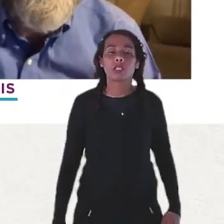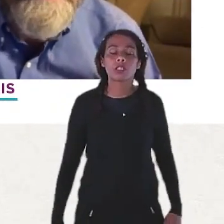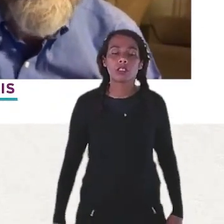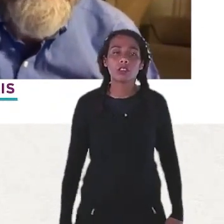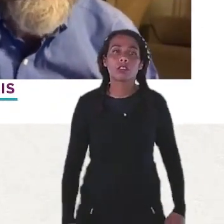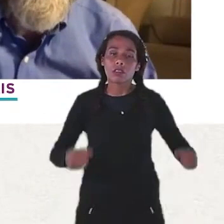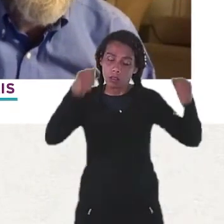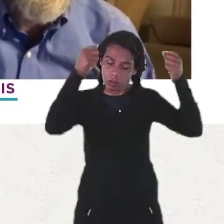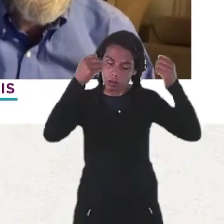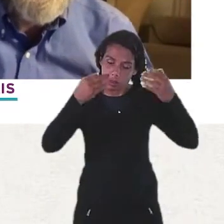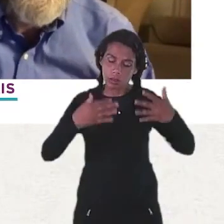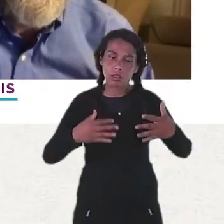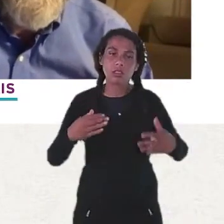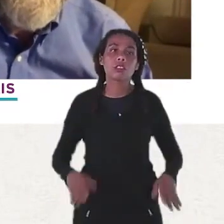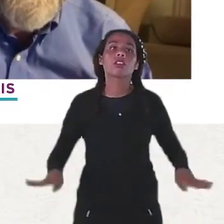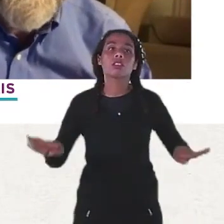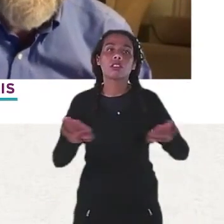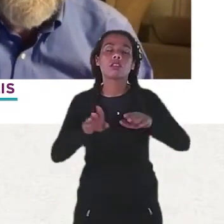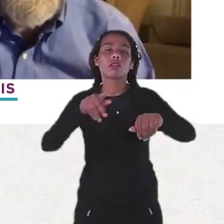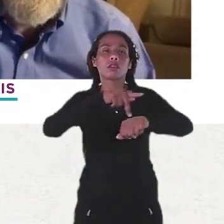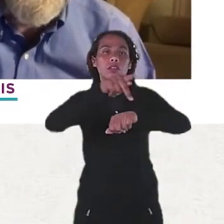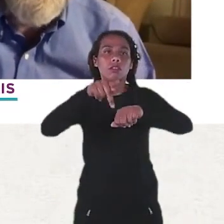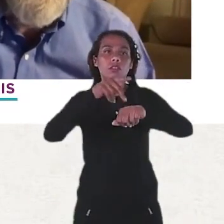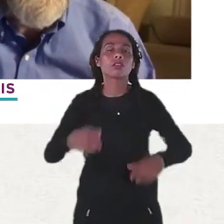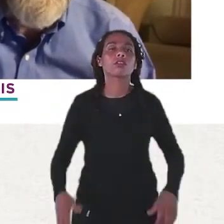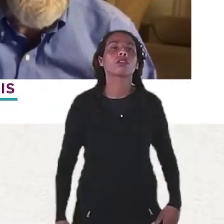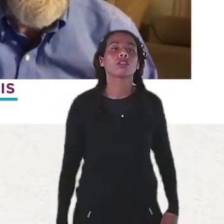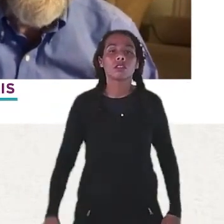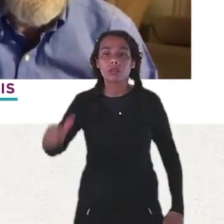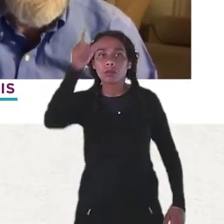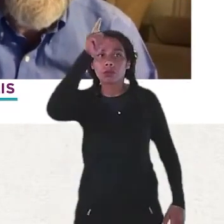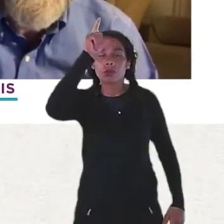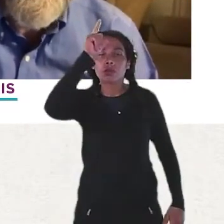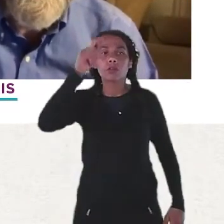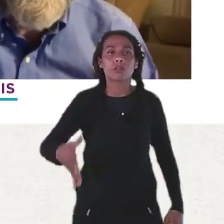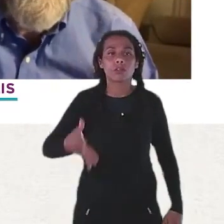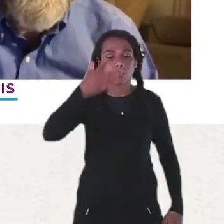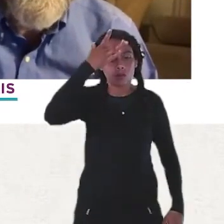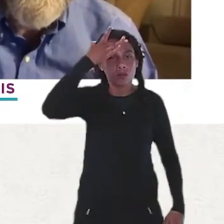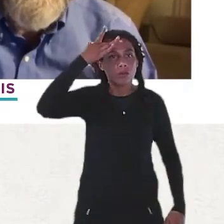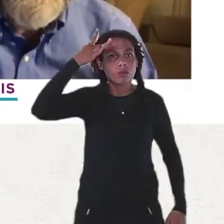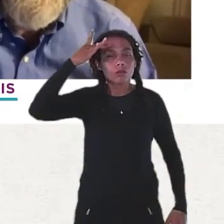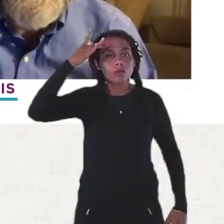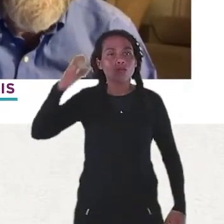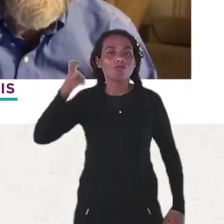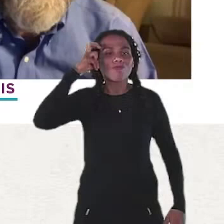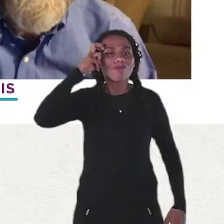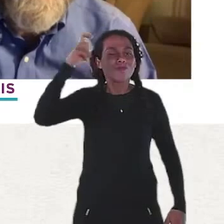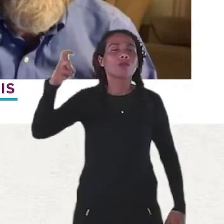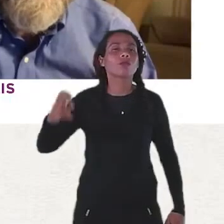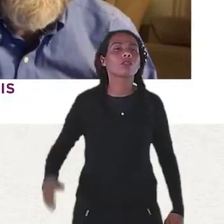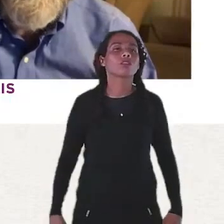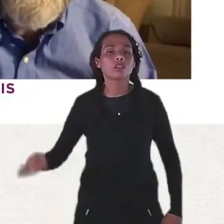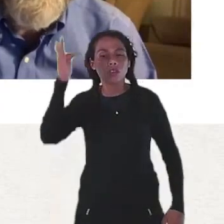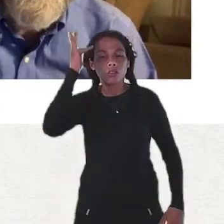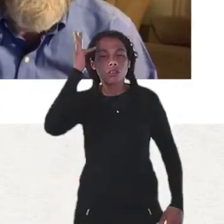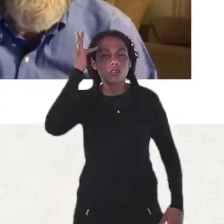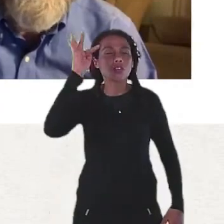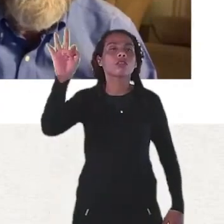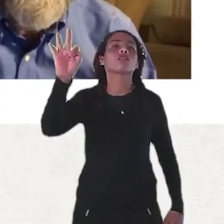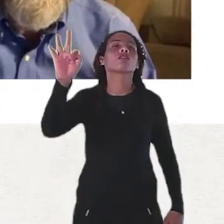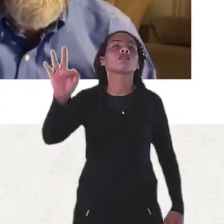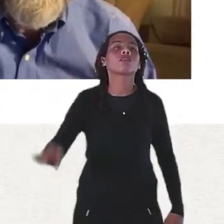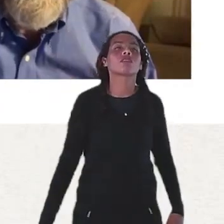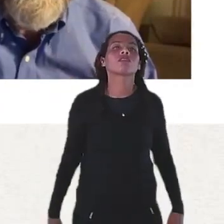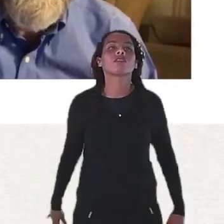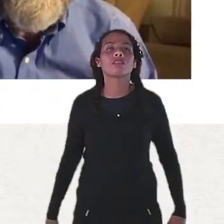sempre os alemães, principalmente, né? Os idealistas alemães pensaram muito nisso, mas deram margem a